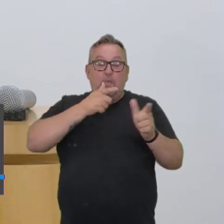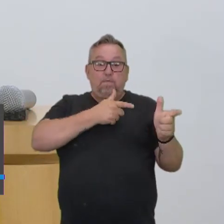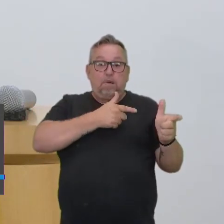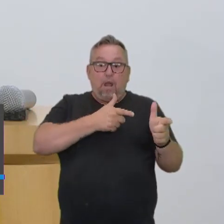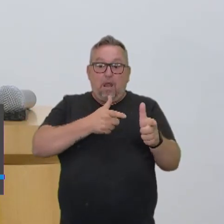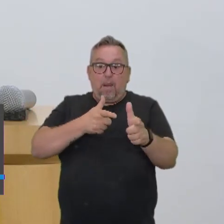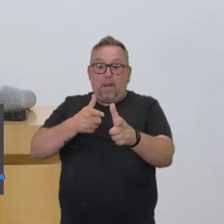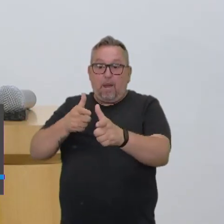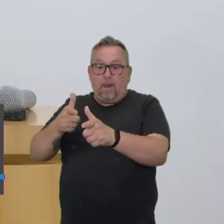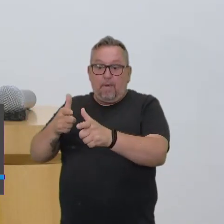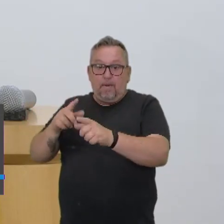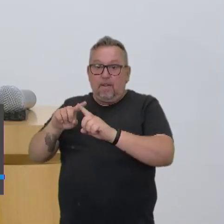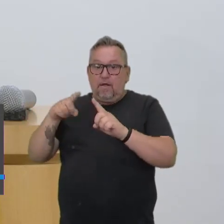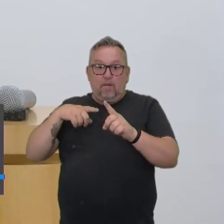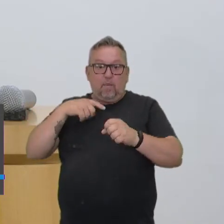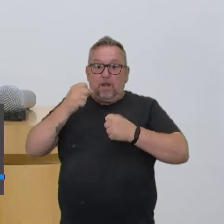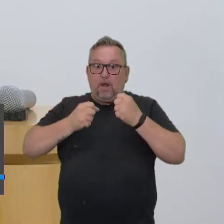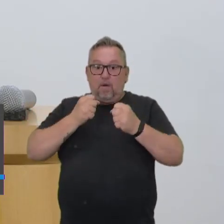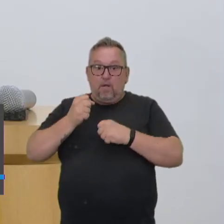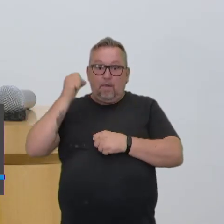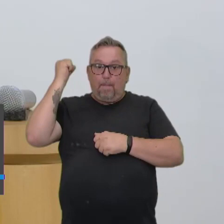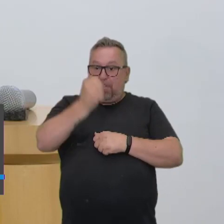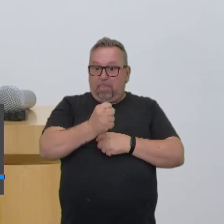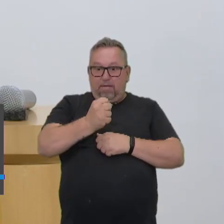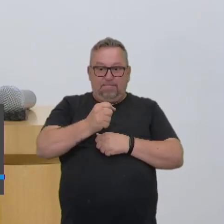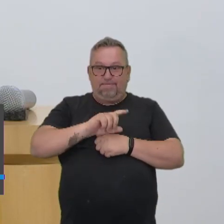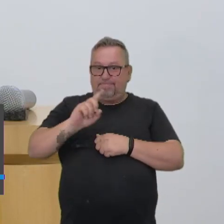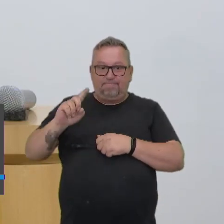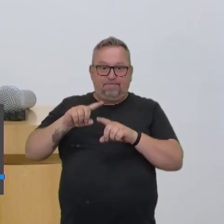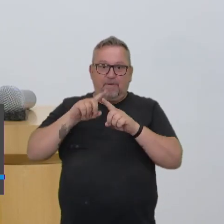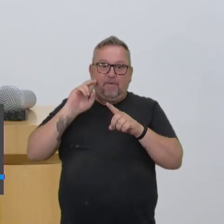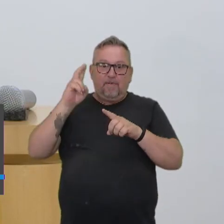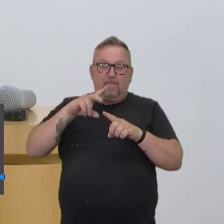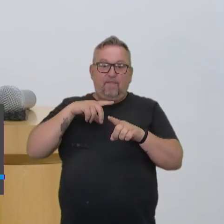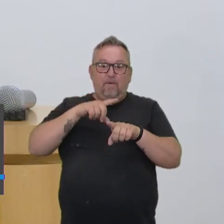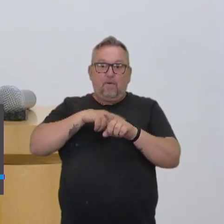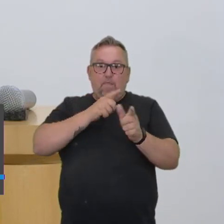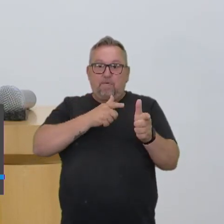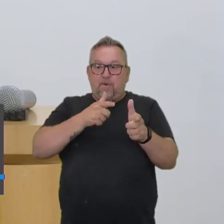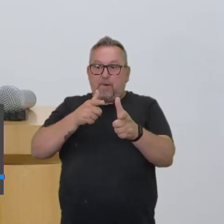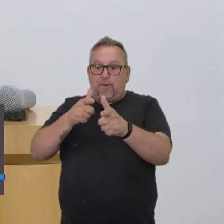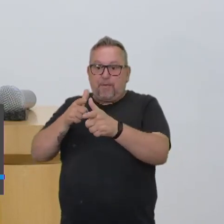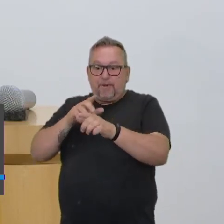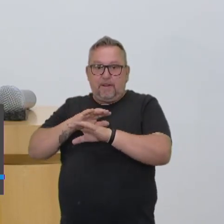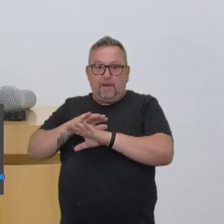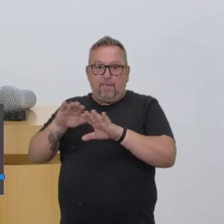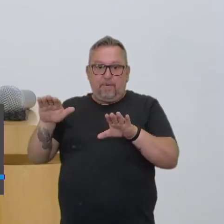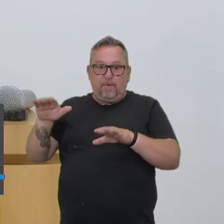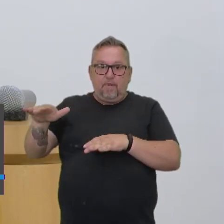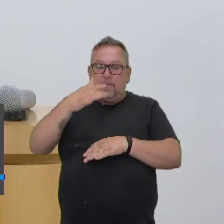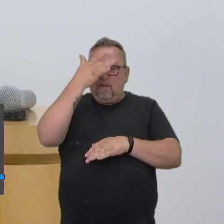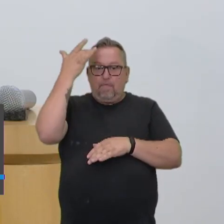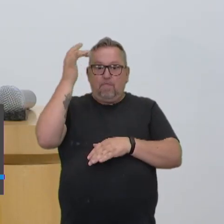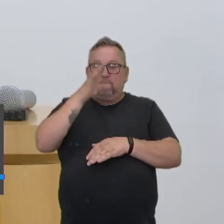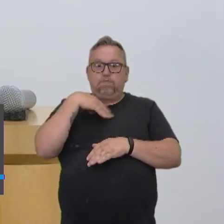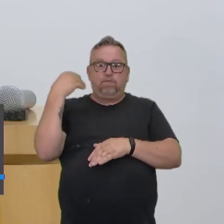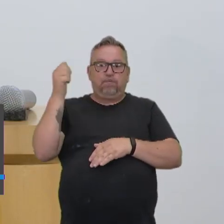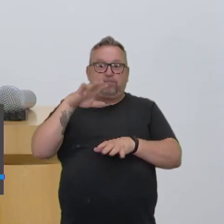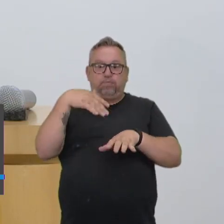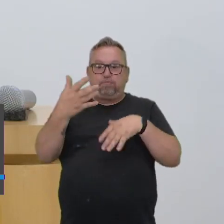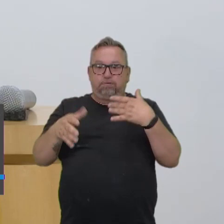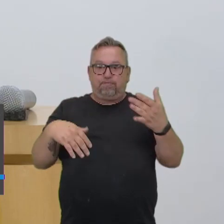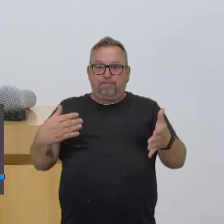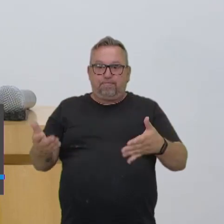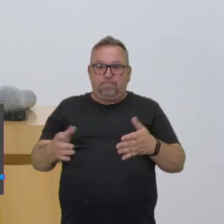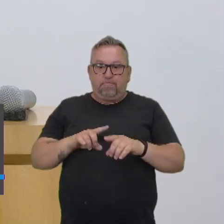metralhadoras. Não é uma arma que você tem que sair correndo e bater com a faquinha. Você aperta uma vez o gatilho e matou já um monte de gente. Quando você